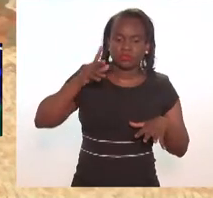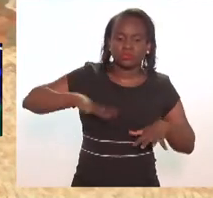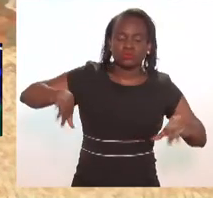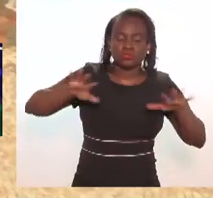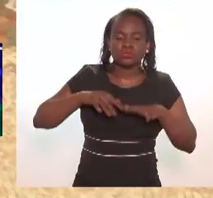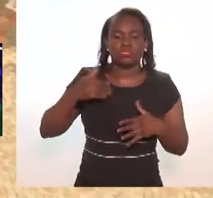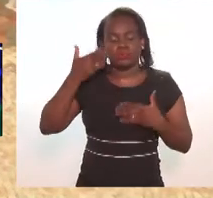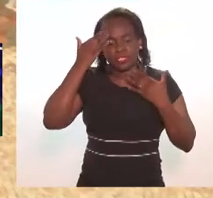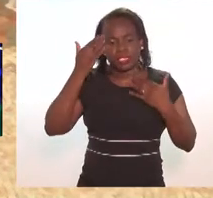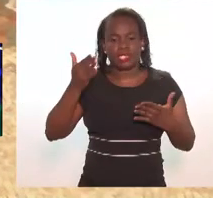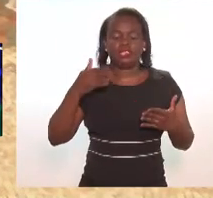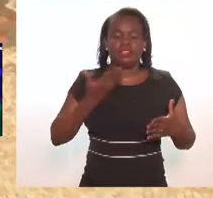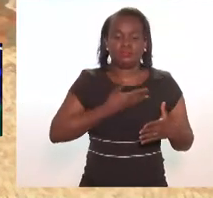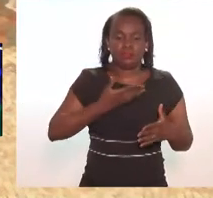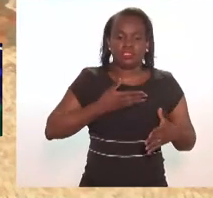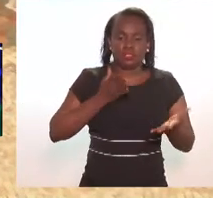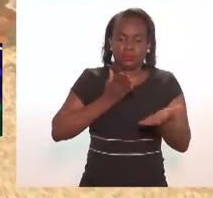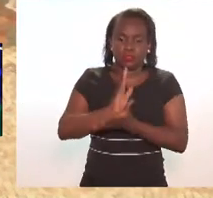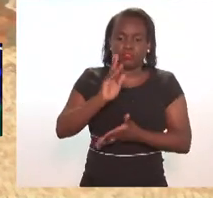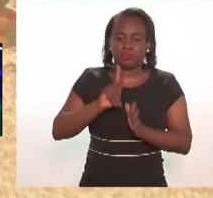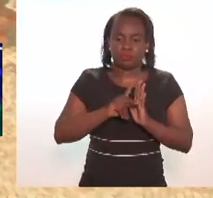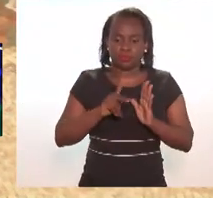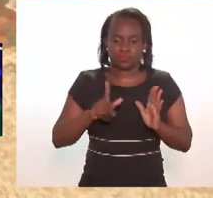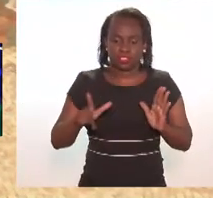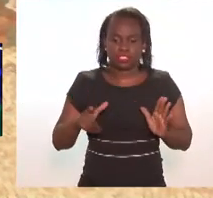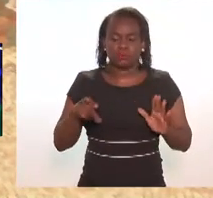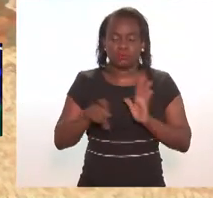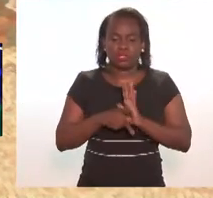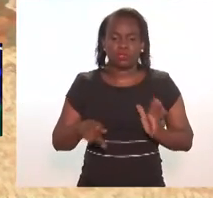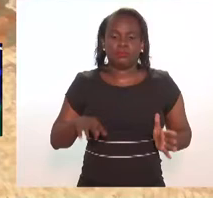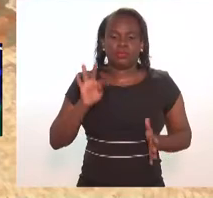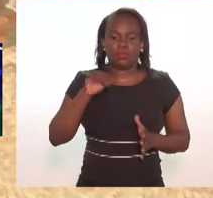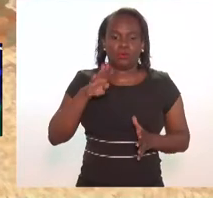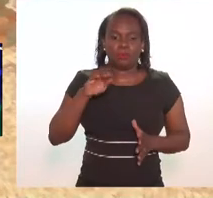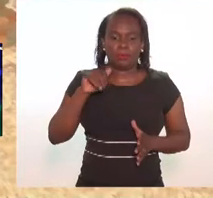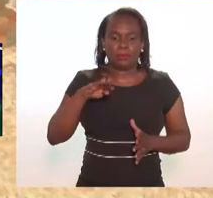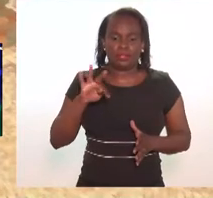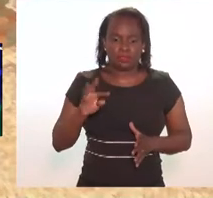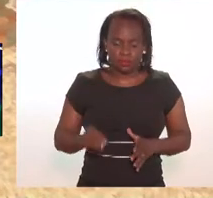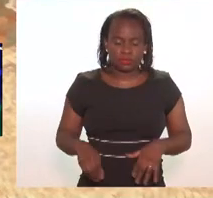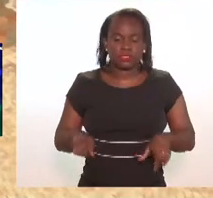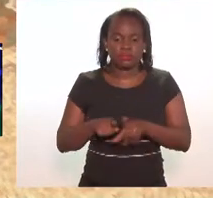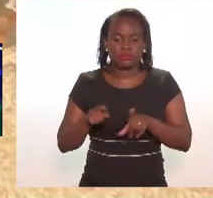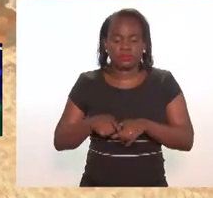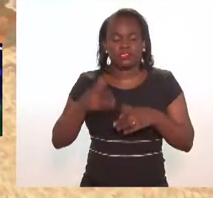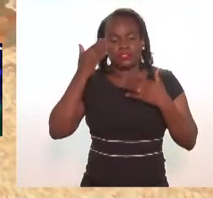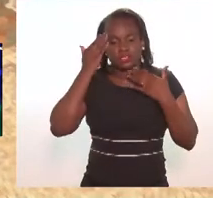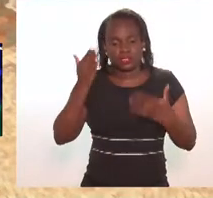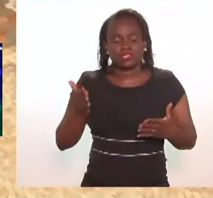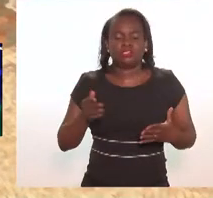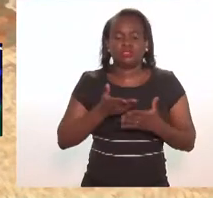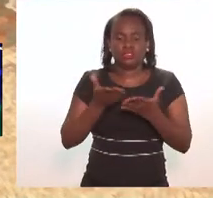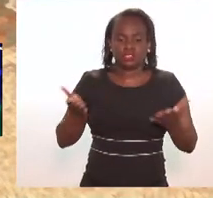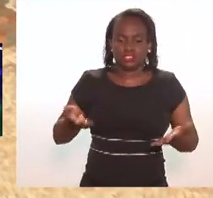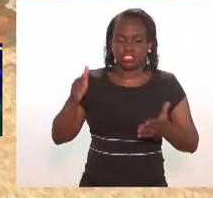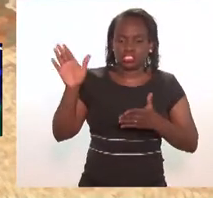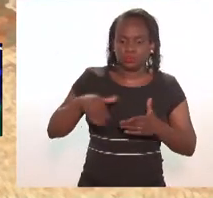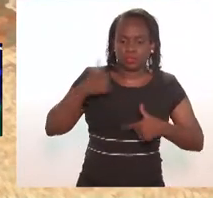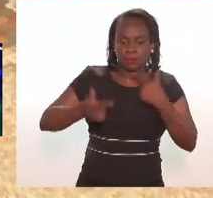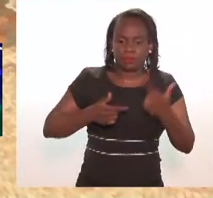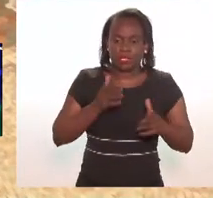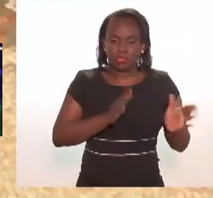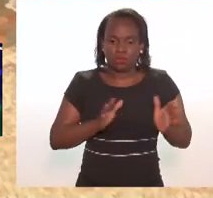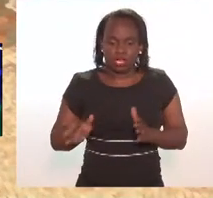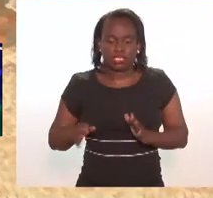que aprovaram esse projeto de tombamento. Agradecer Vossa Excelência por ter chamado os trabalhos à ordem e